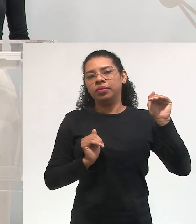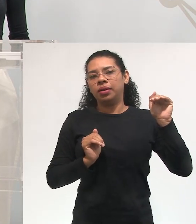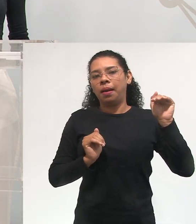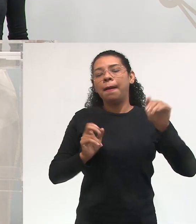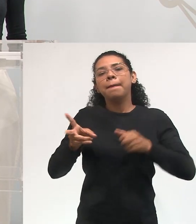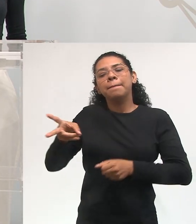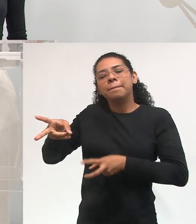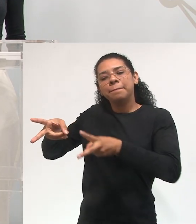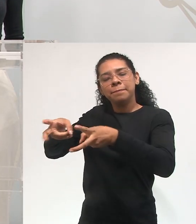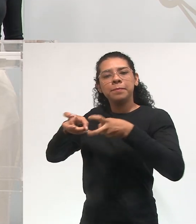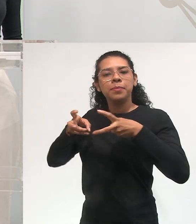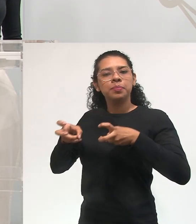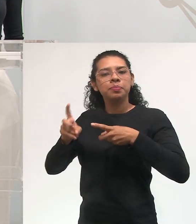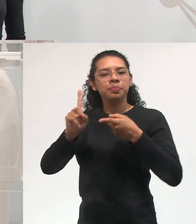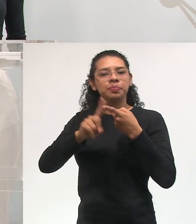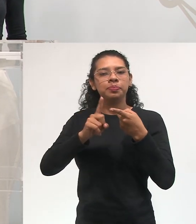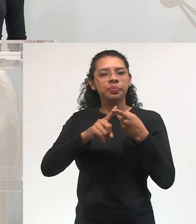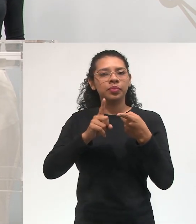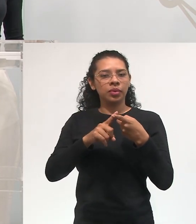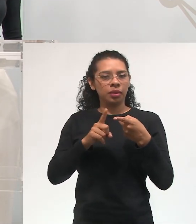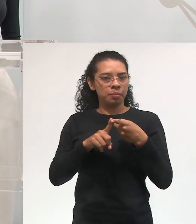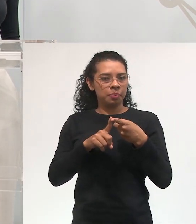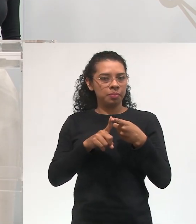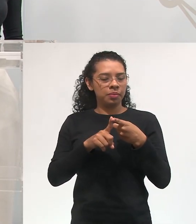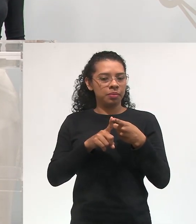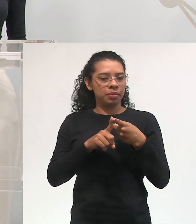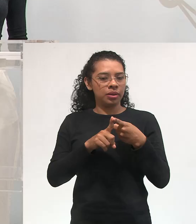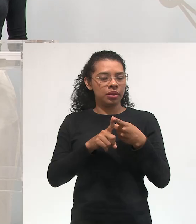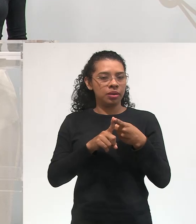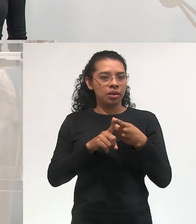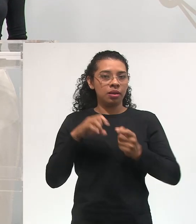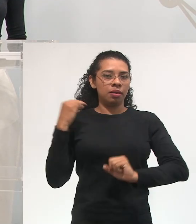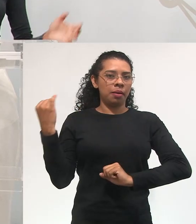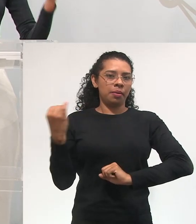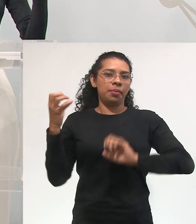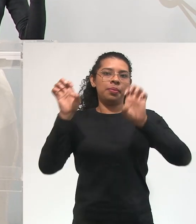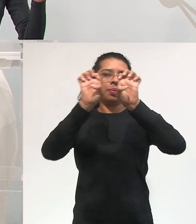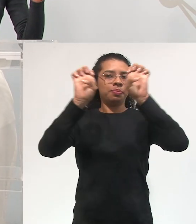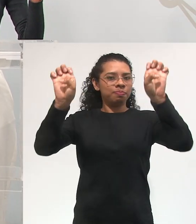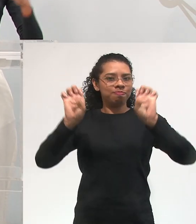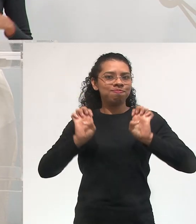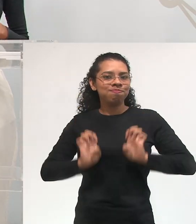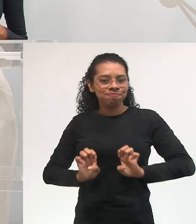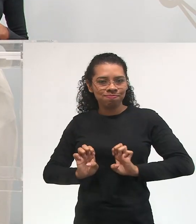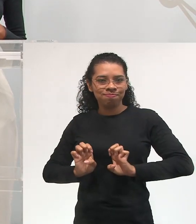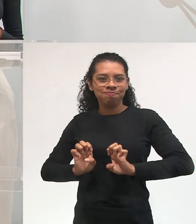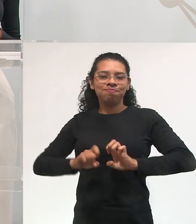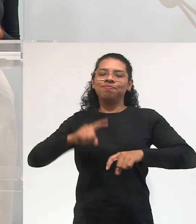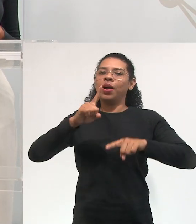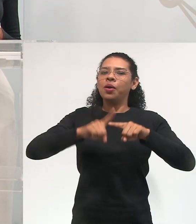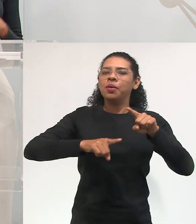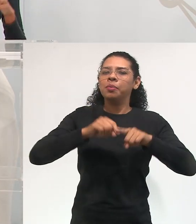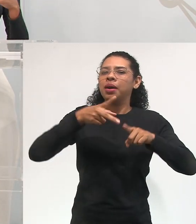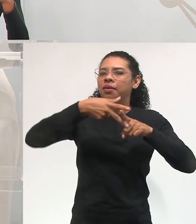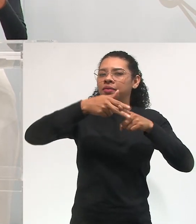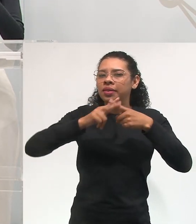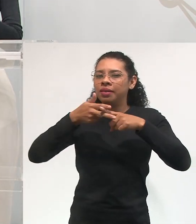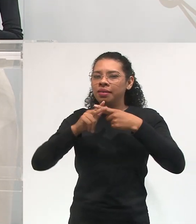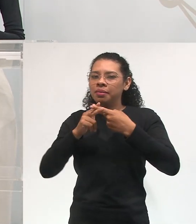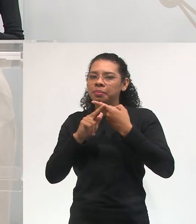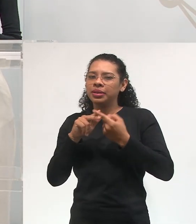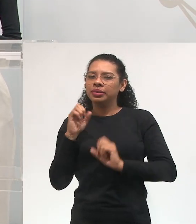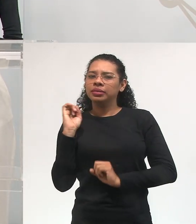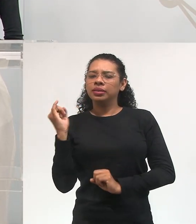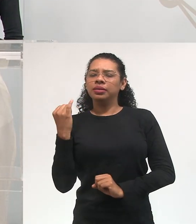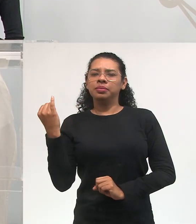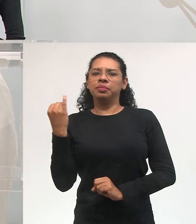identificar que é a forma e um instrumento eficaz, né, de inculcar na classe trabalhadora ou nos filhos